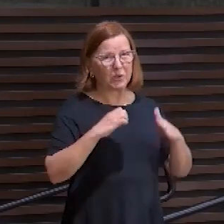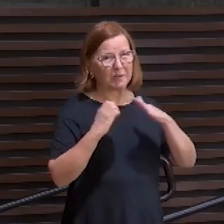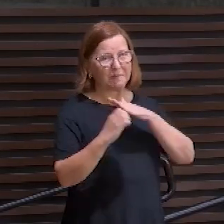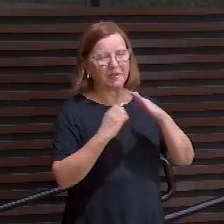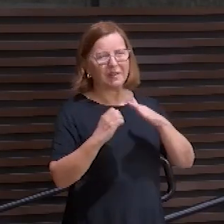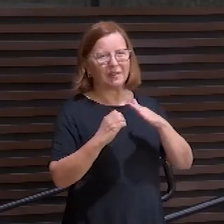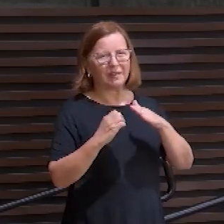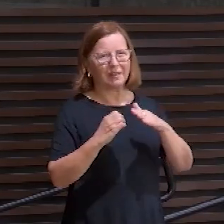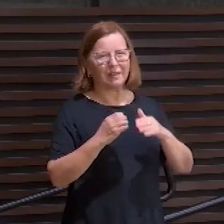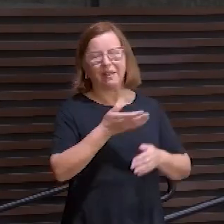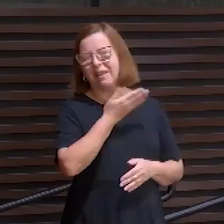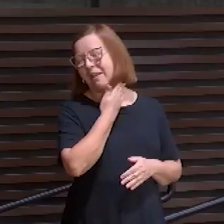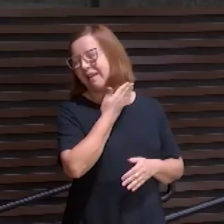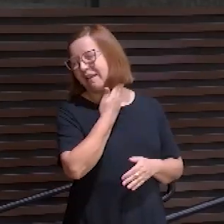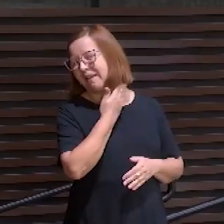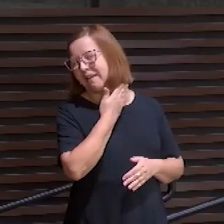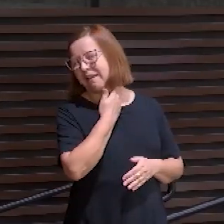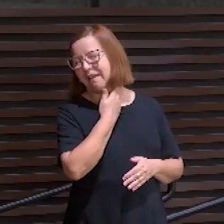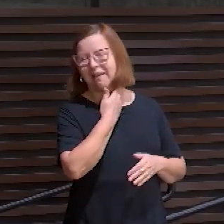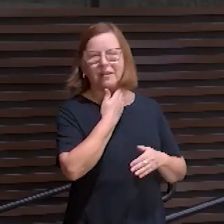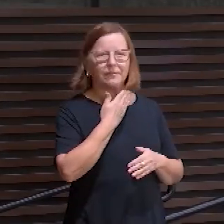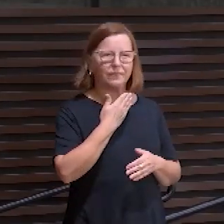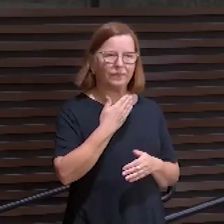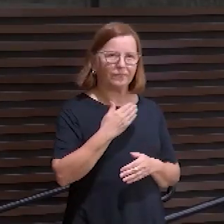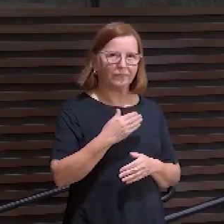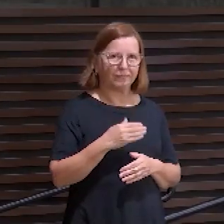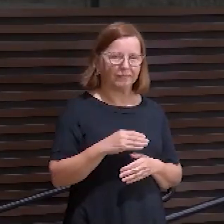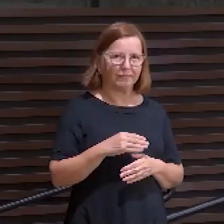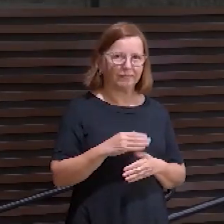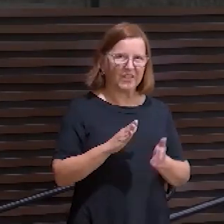conversando e matando o tempo.